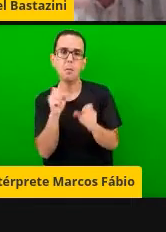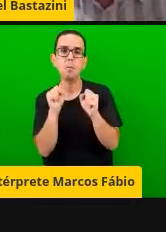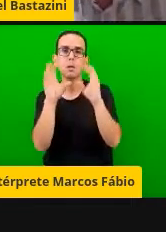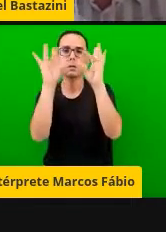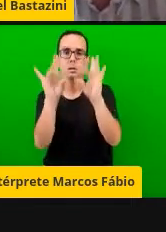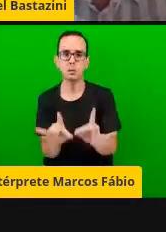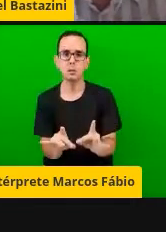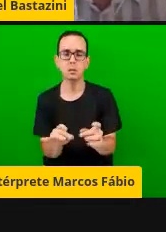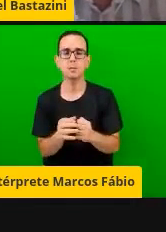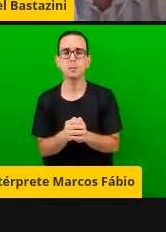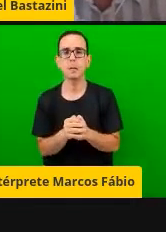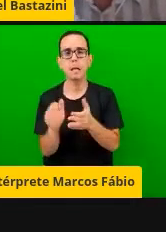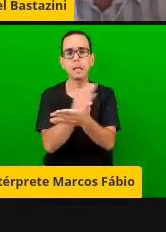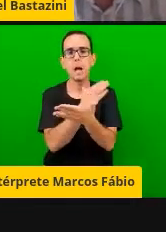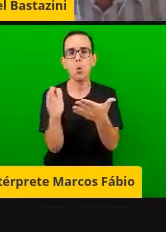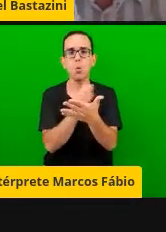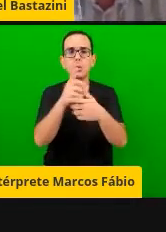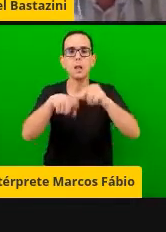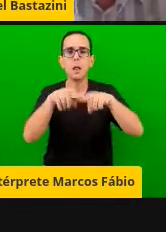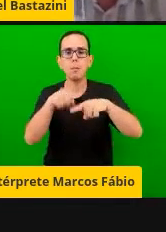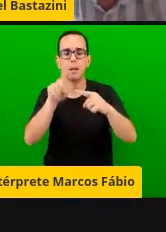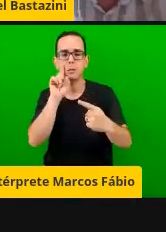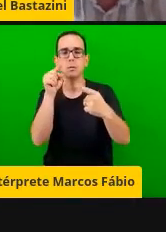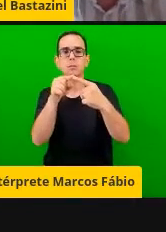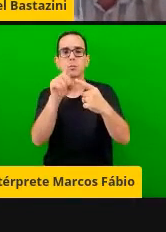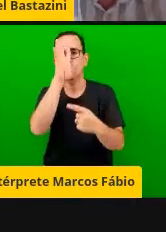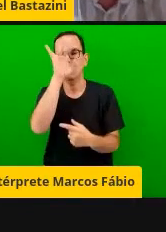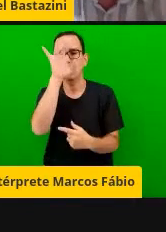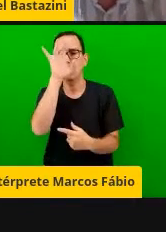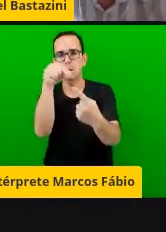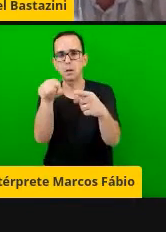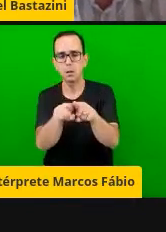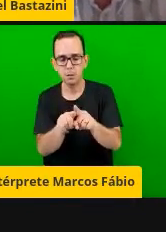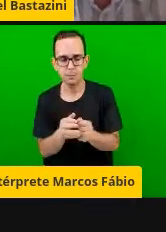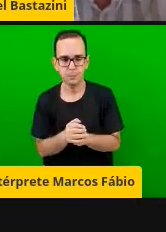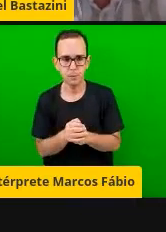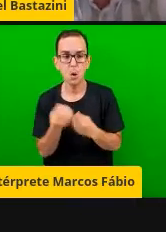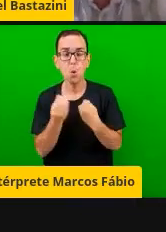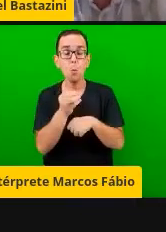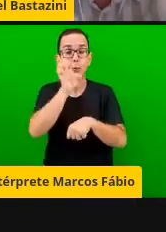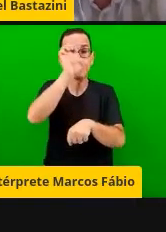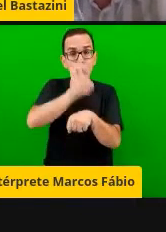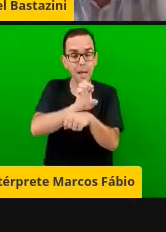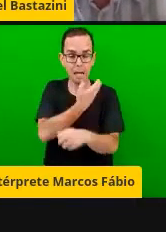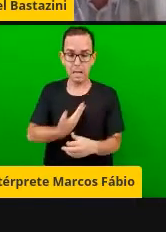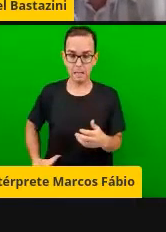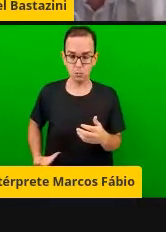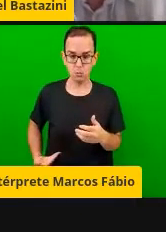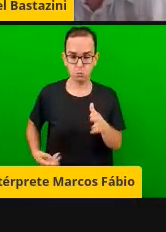que alguns elementos estão presentes na fala dos autores, como o Estado enquanto entidade